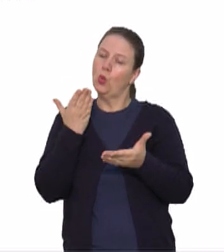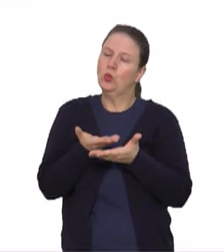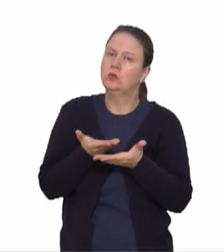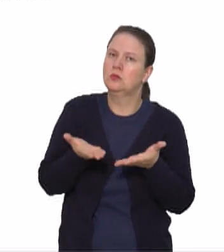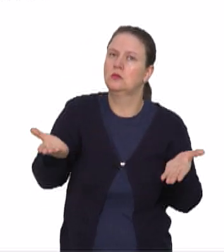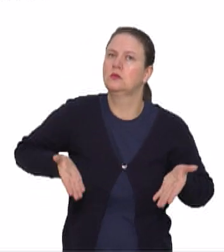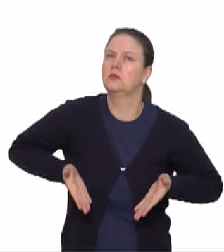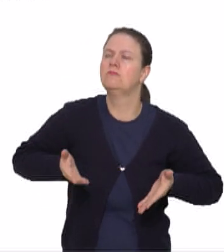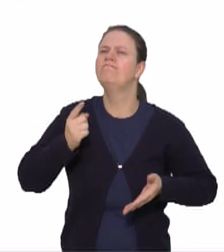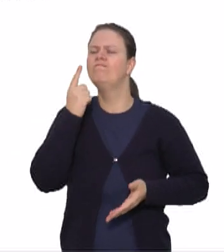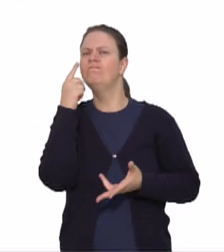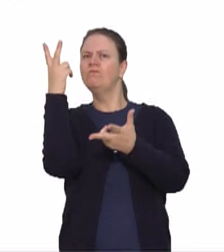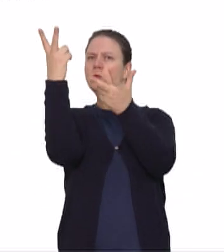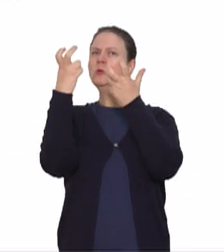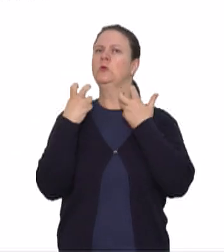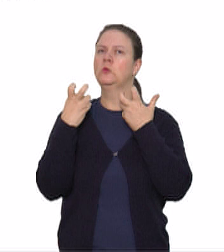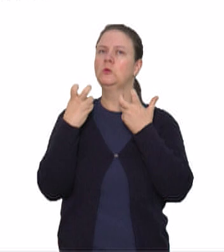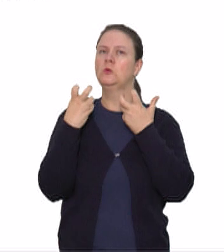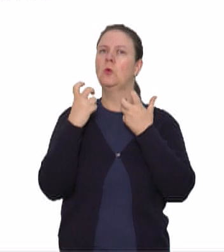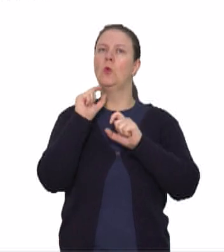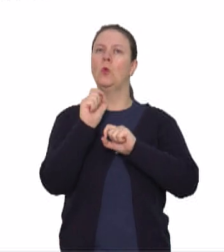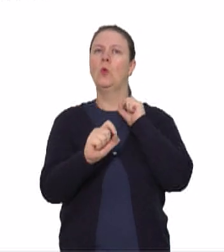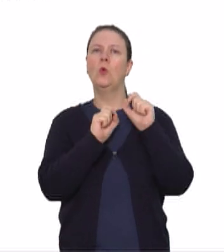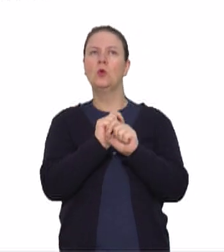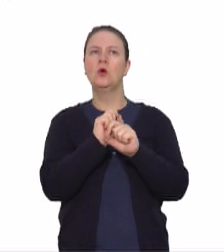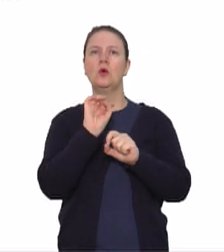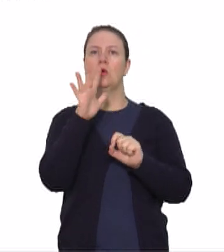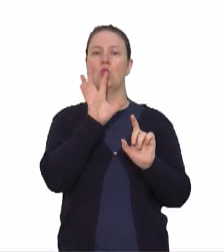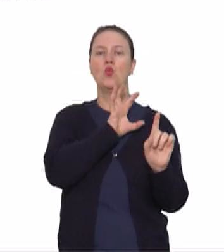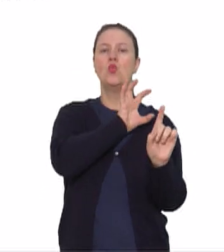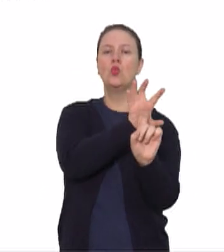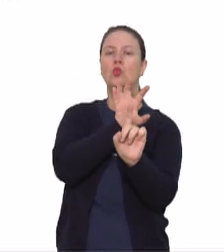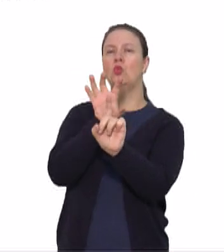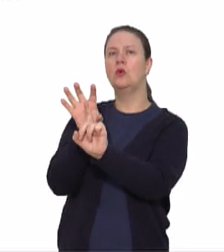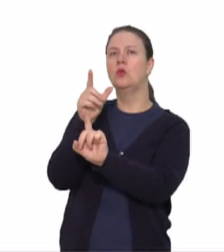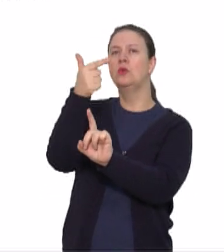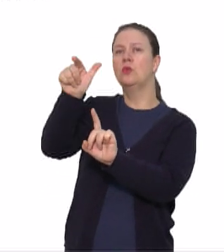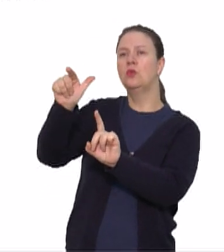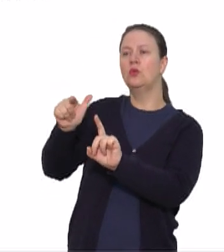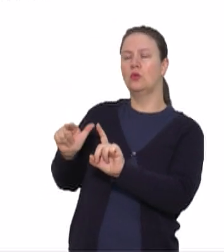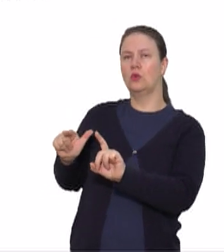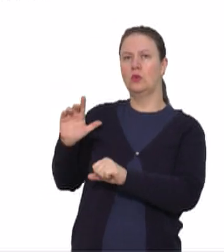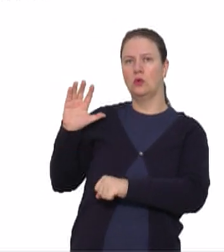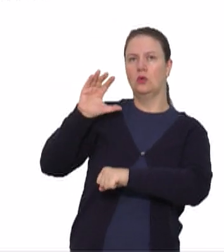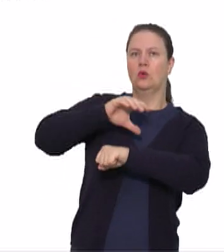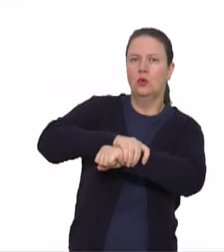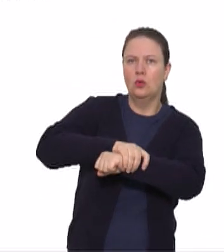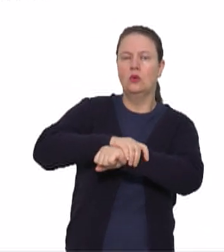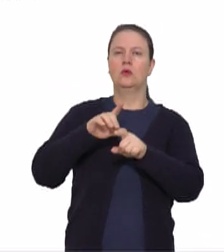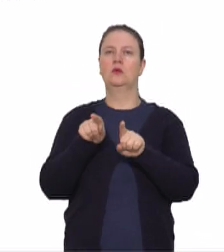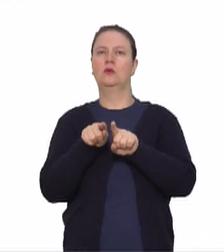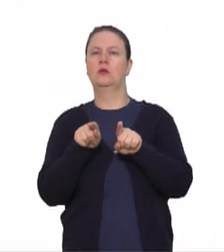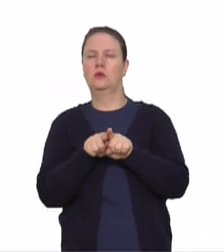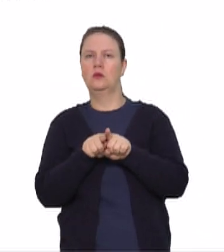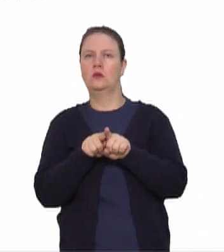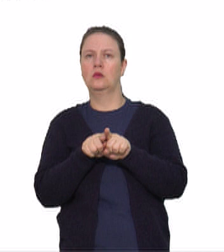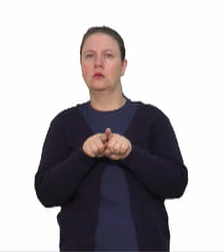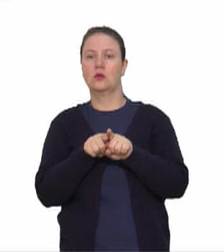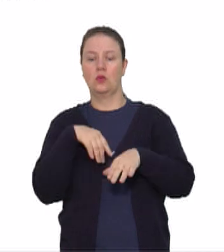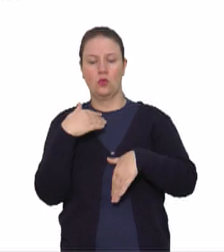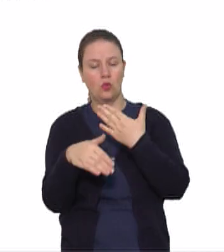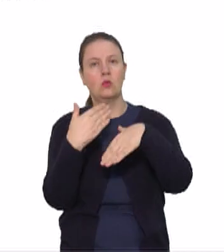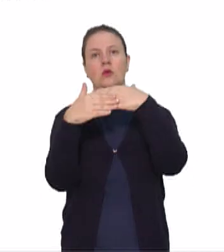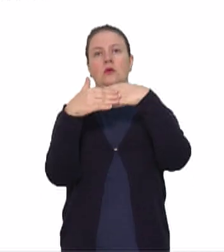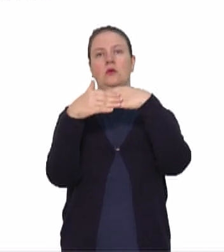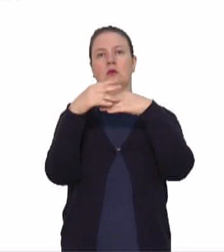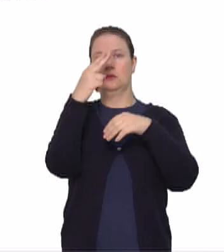da independência do Haiti para as outras colônias hispânicas? Como ocorreu o processo de independência do Haiti? Foi pacífico